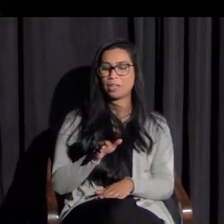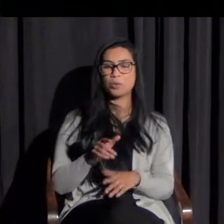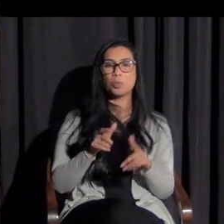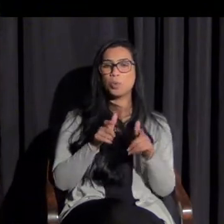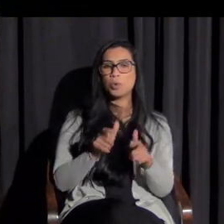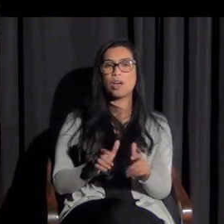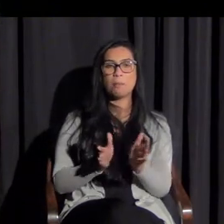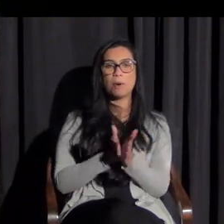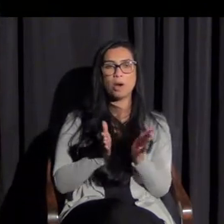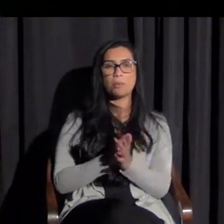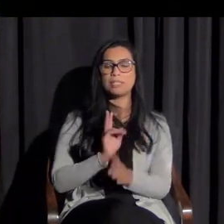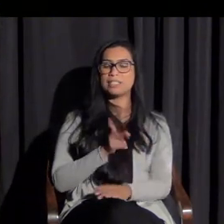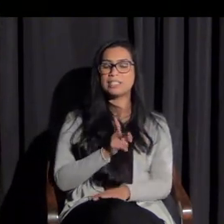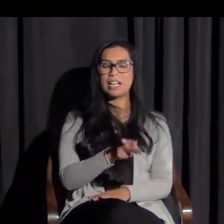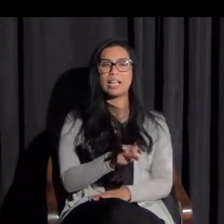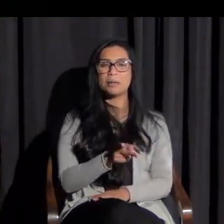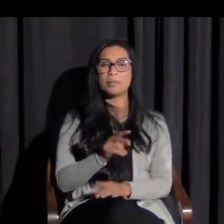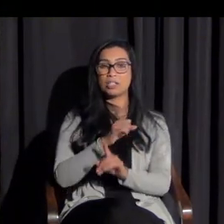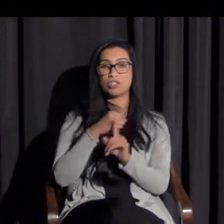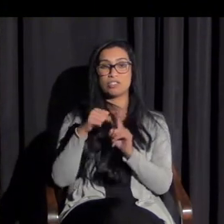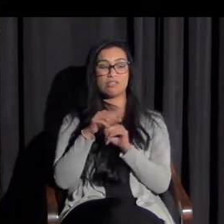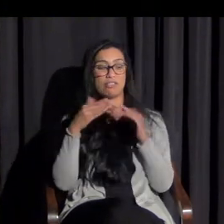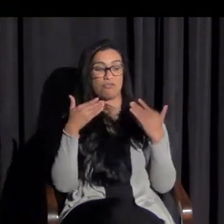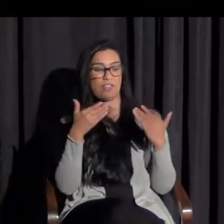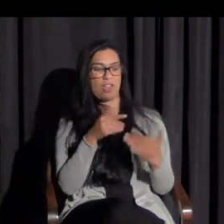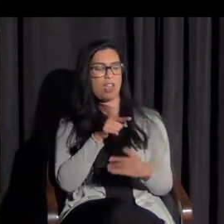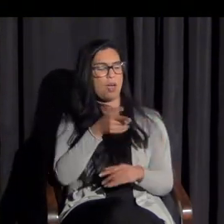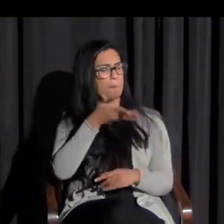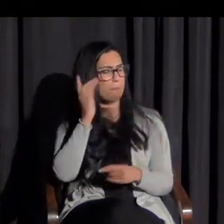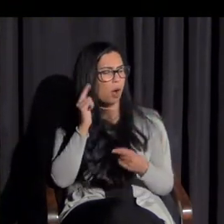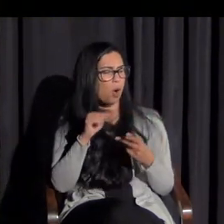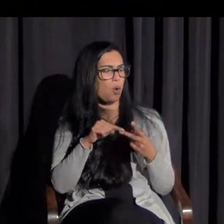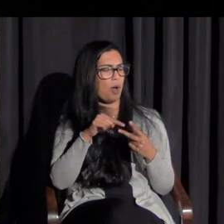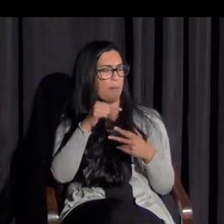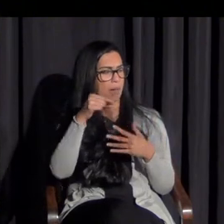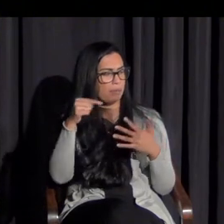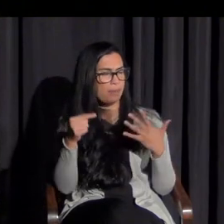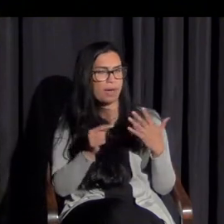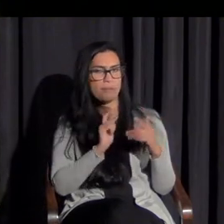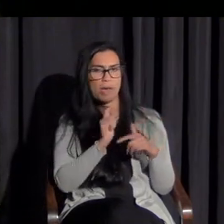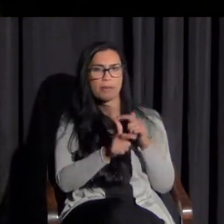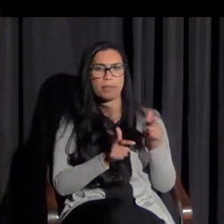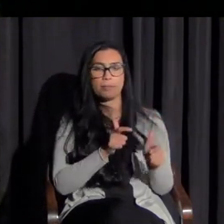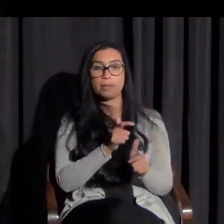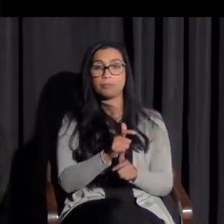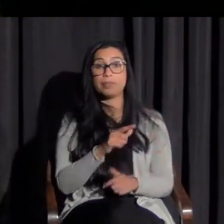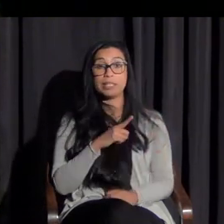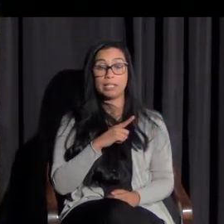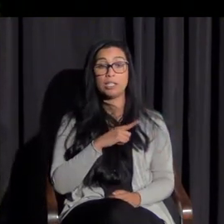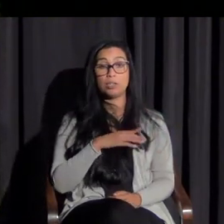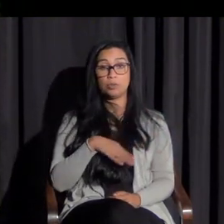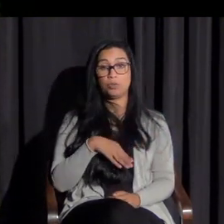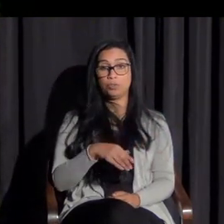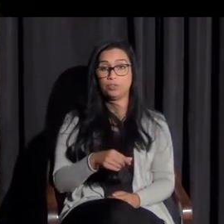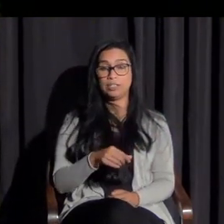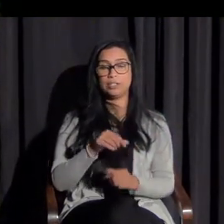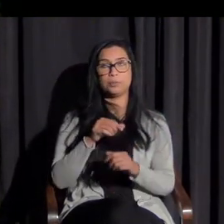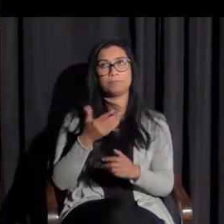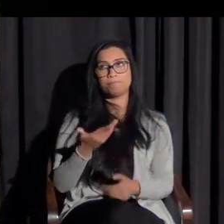burra. São situações que eu vivenciei. Eu tenho um dos meus filhos que é especial, que foi descoberto